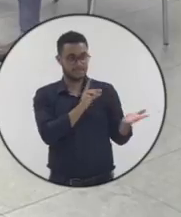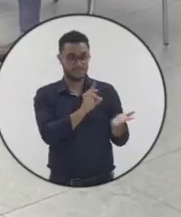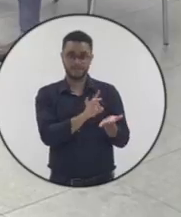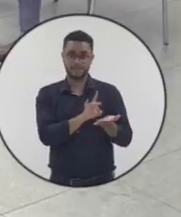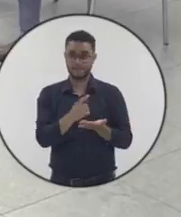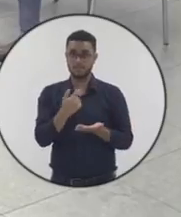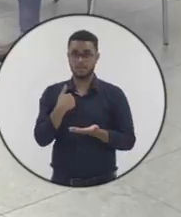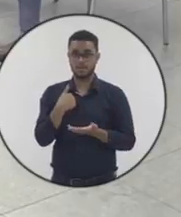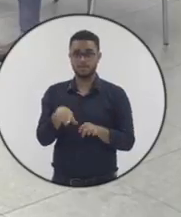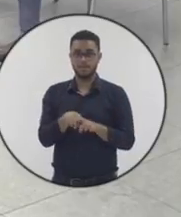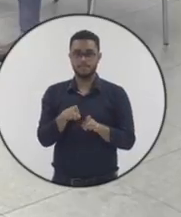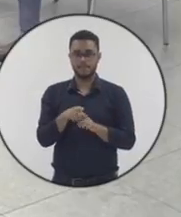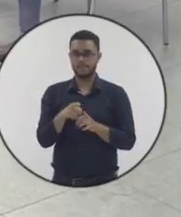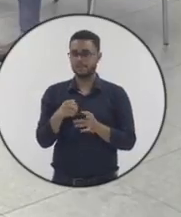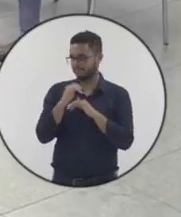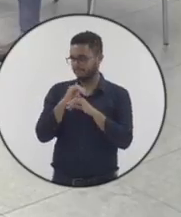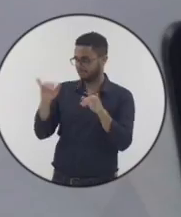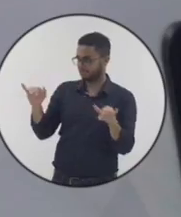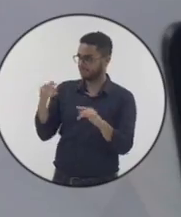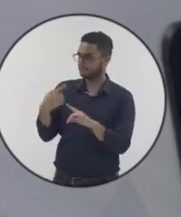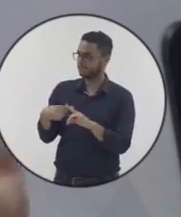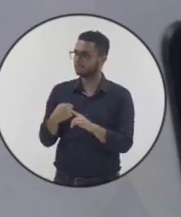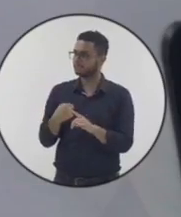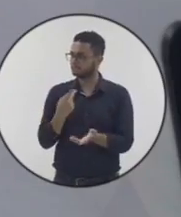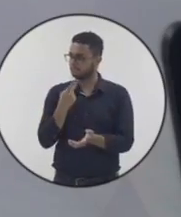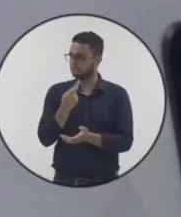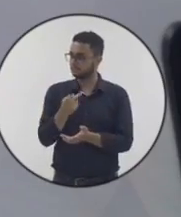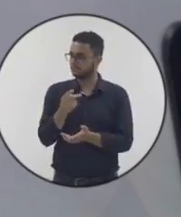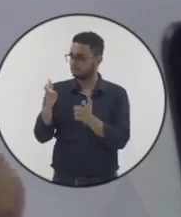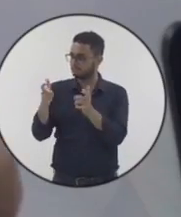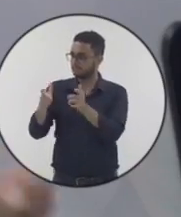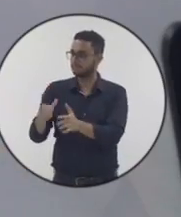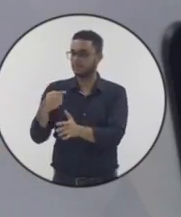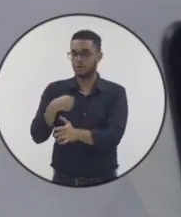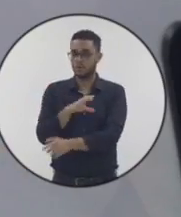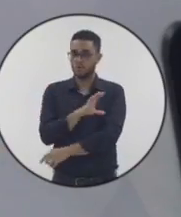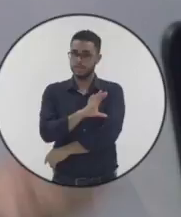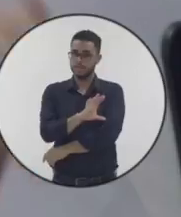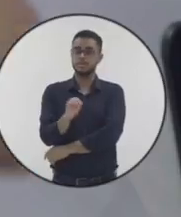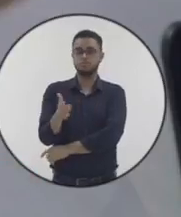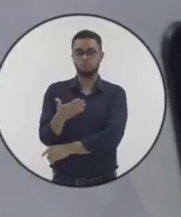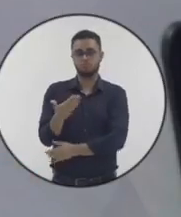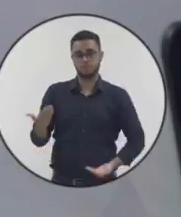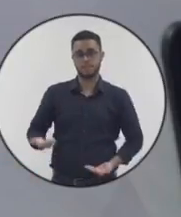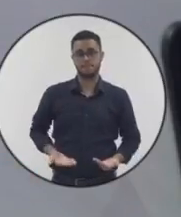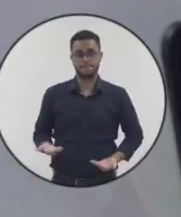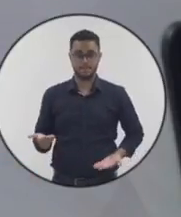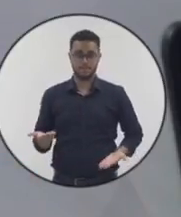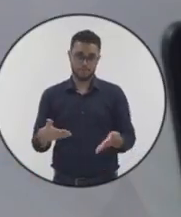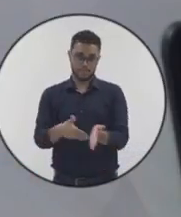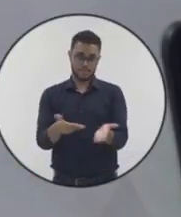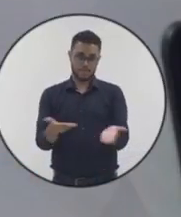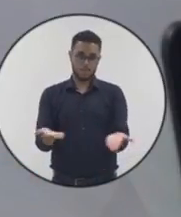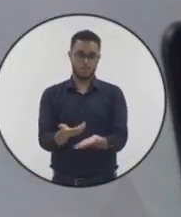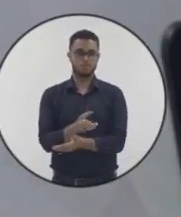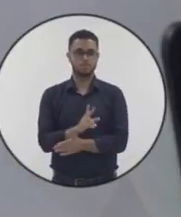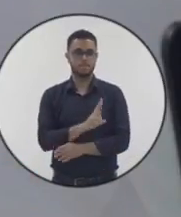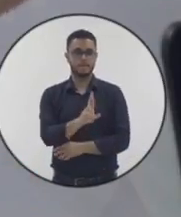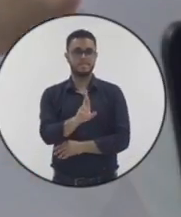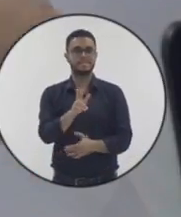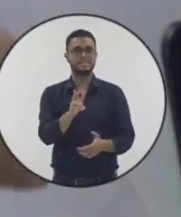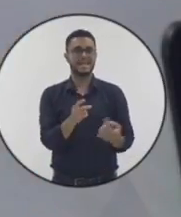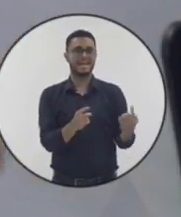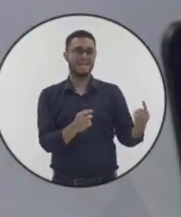colocando também um pouco, né, falar desse lugar que está na coordenação de um serviço que ainda representa, né, apenas um dos